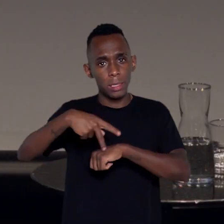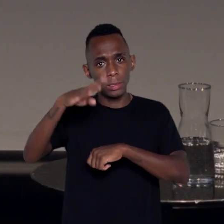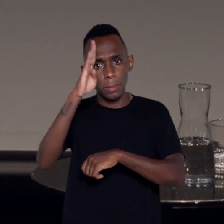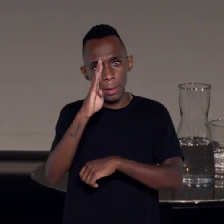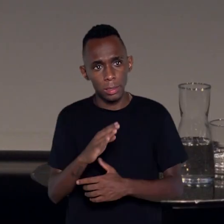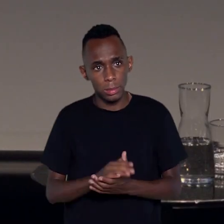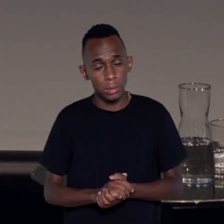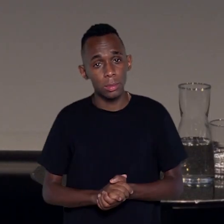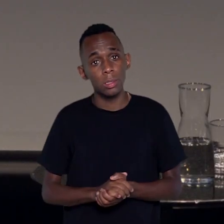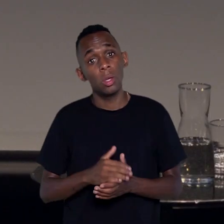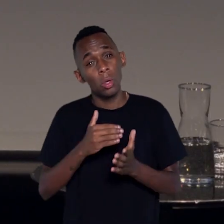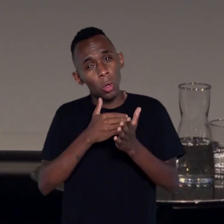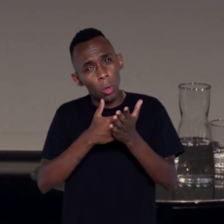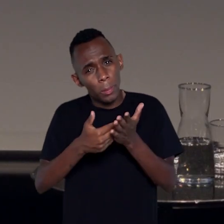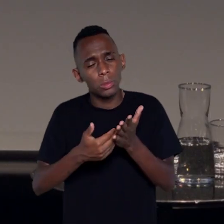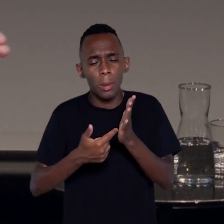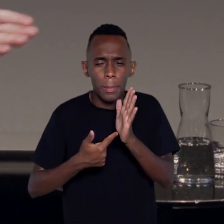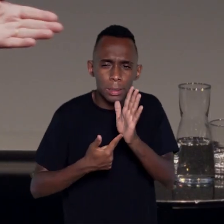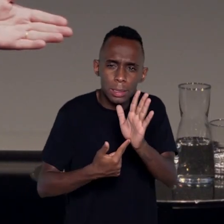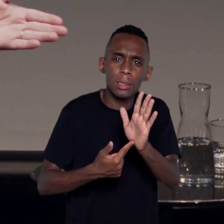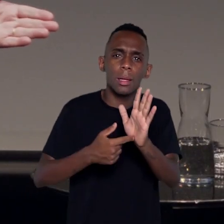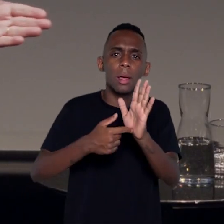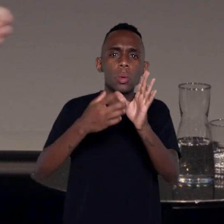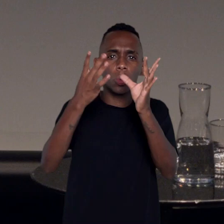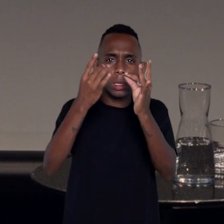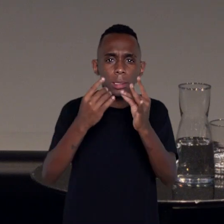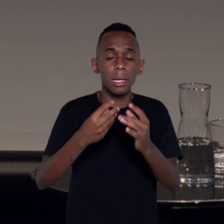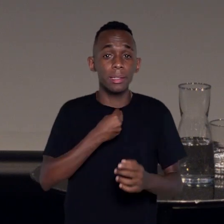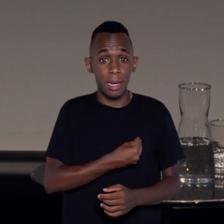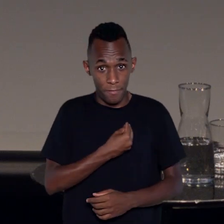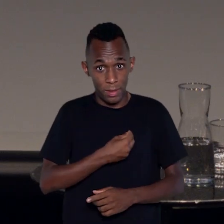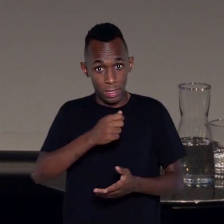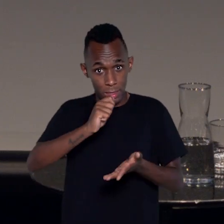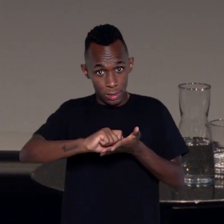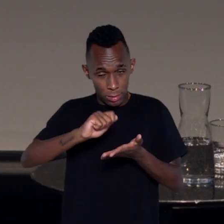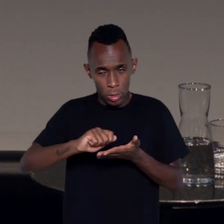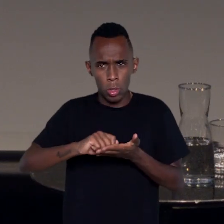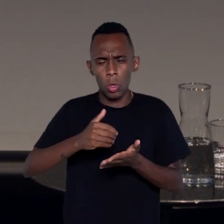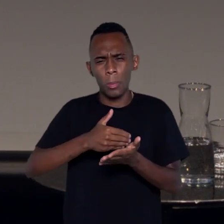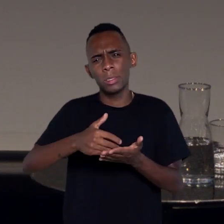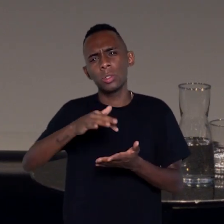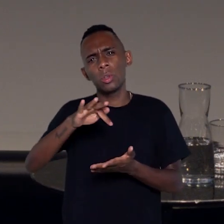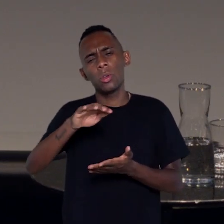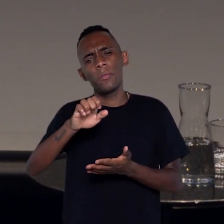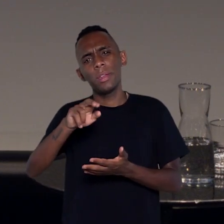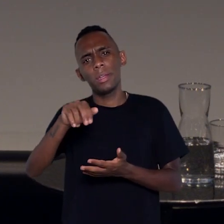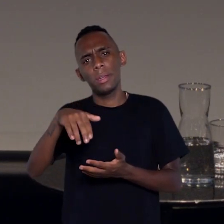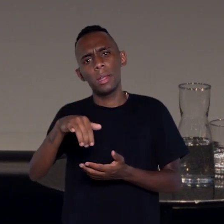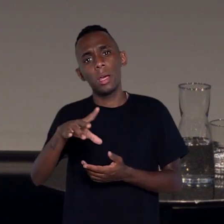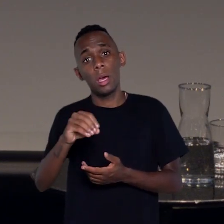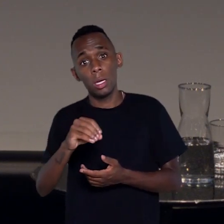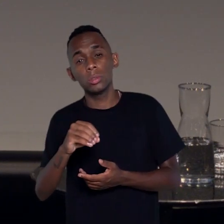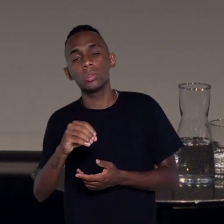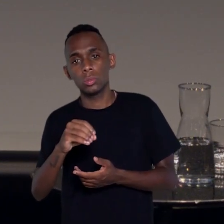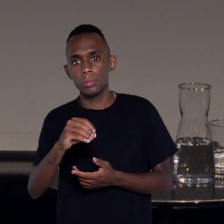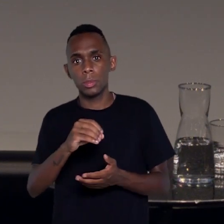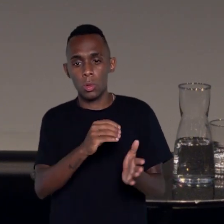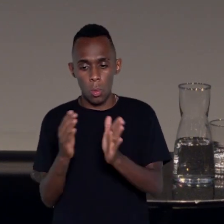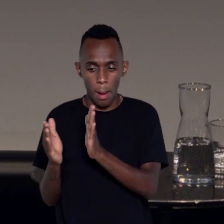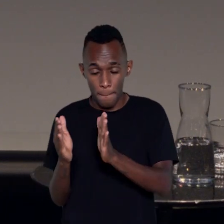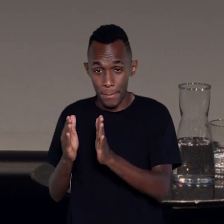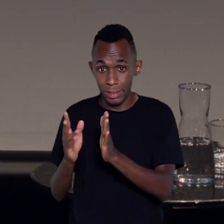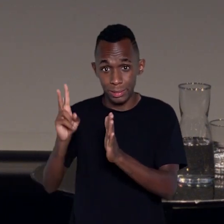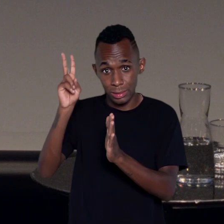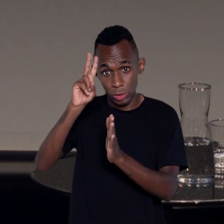Começou um pouco com a onda das biografias, né? A gente conversava sobre isso com o Fernando Moraes, Olga, que trouxe ali uma parte da história